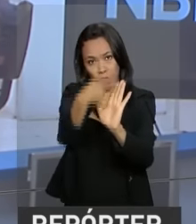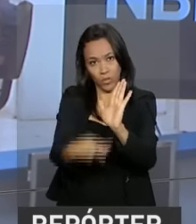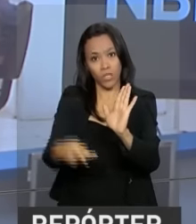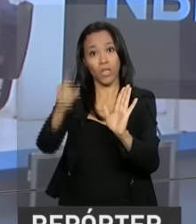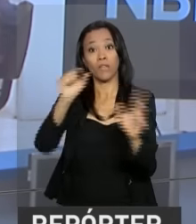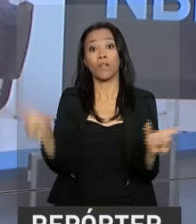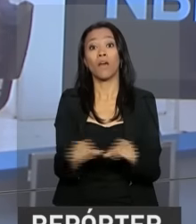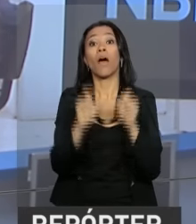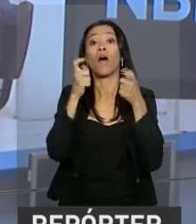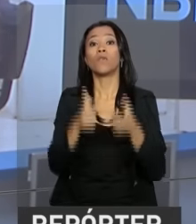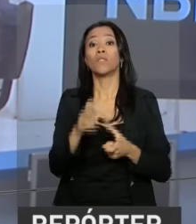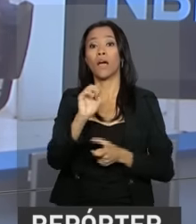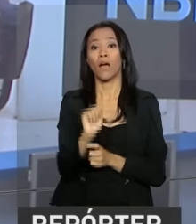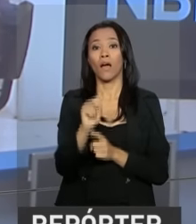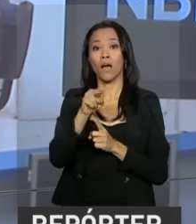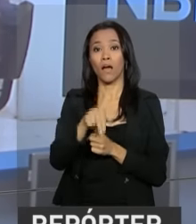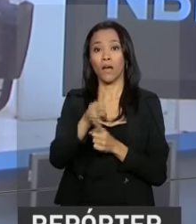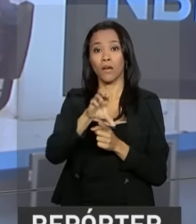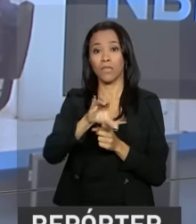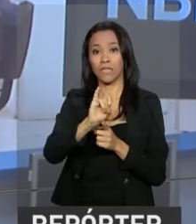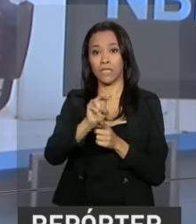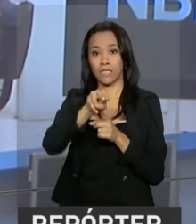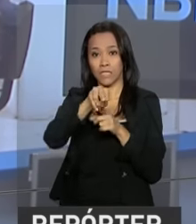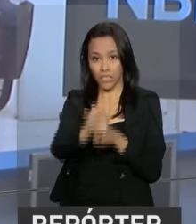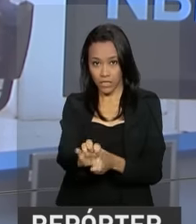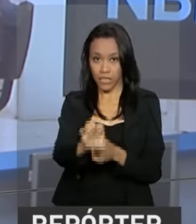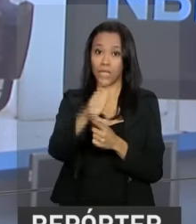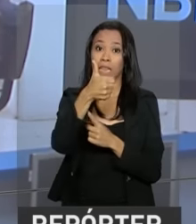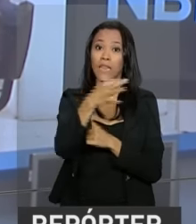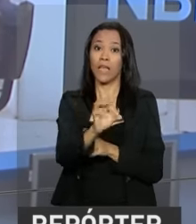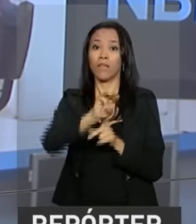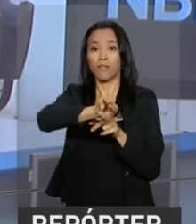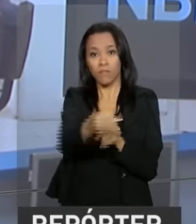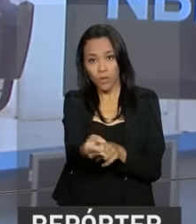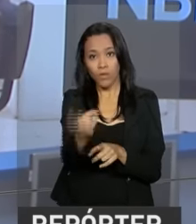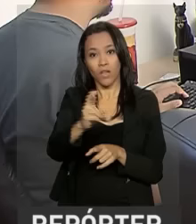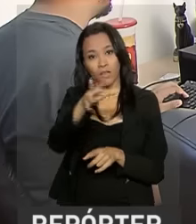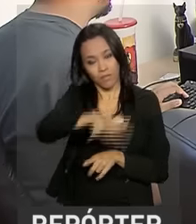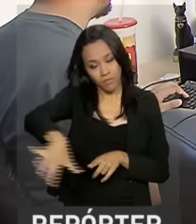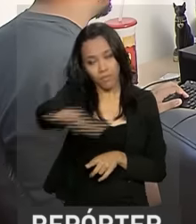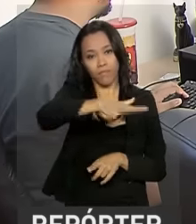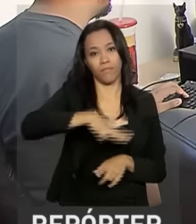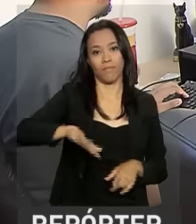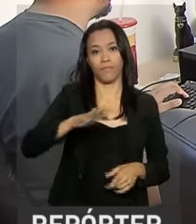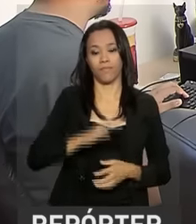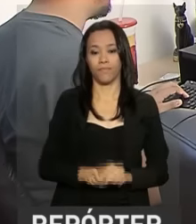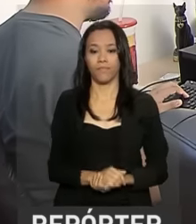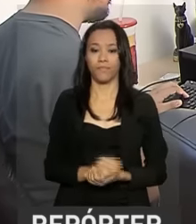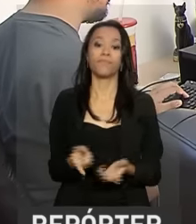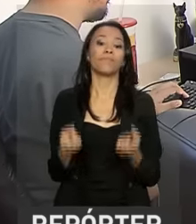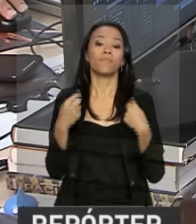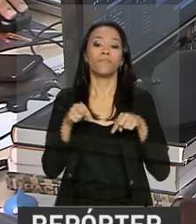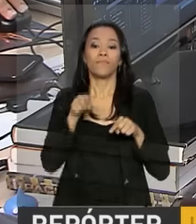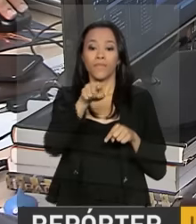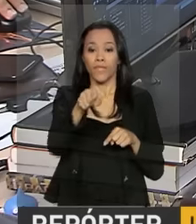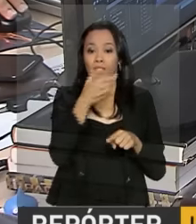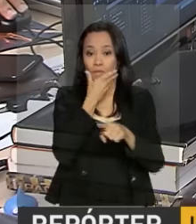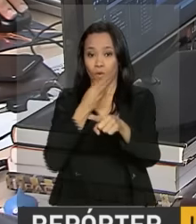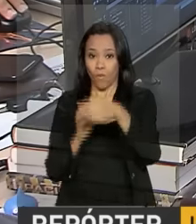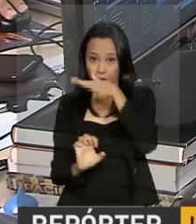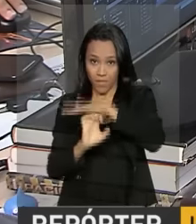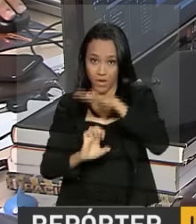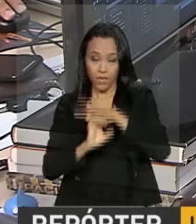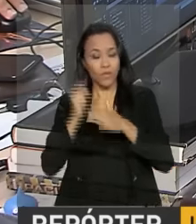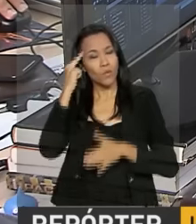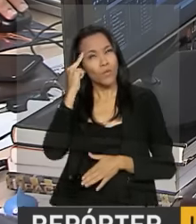cinema a Ancine São R 10 milhões de reais para o setor a empresa do Hugo surgiu de um sonho